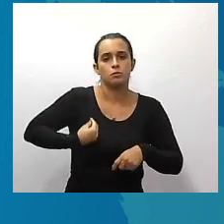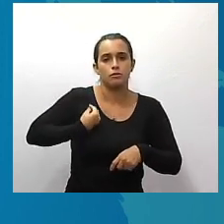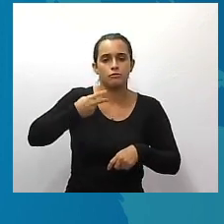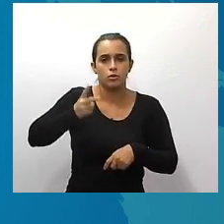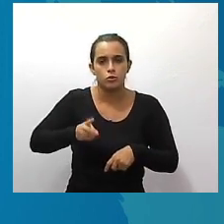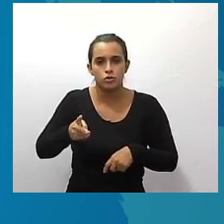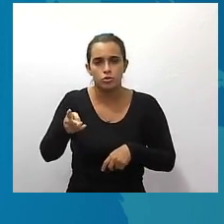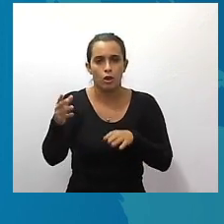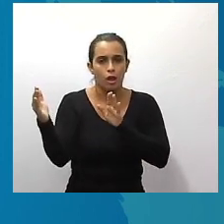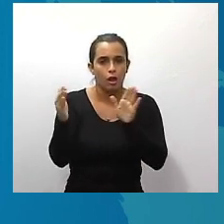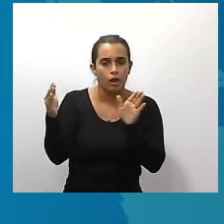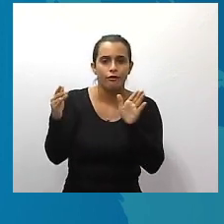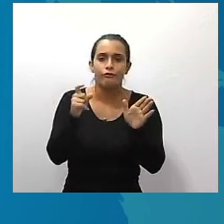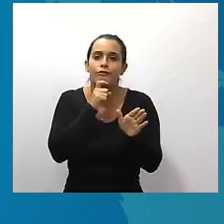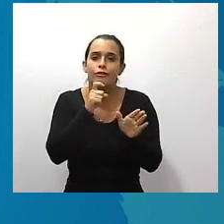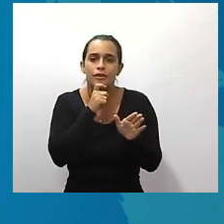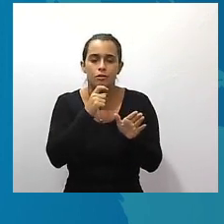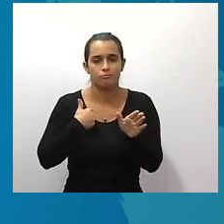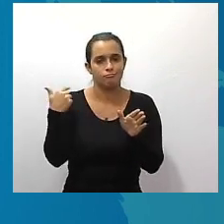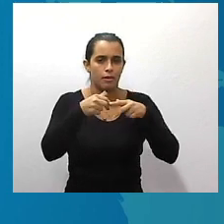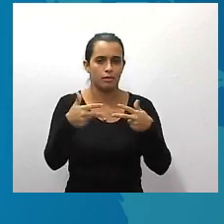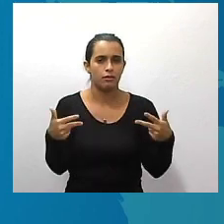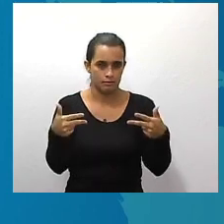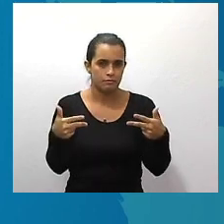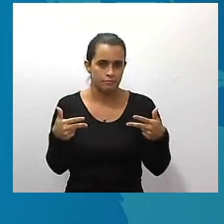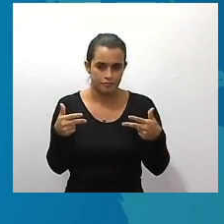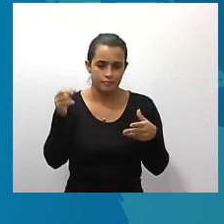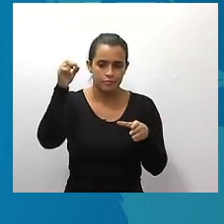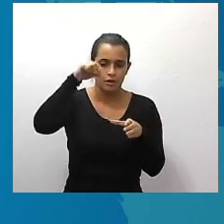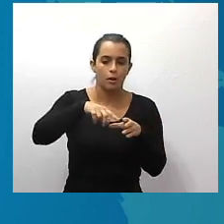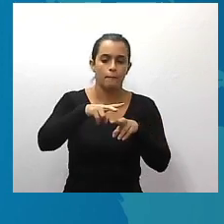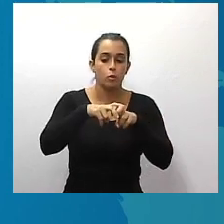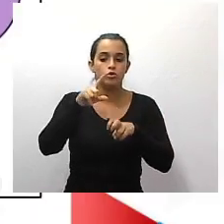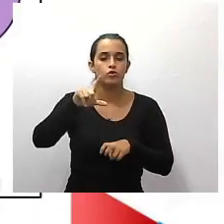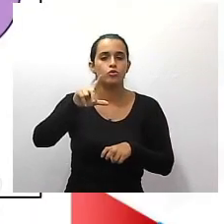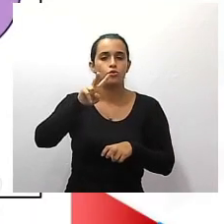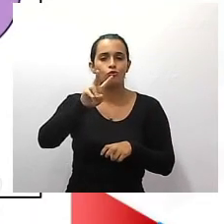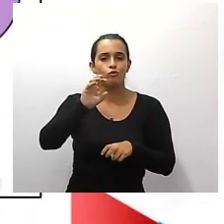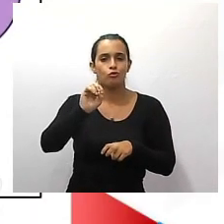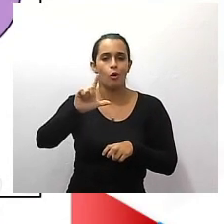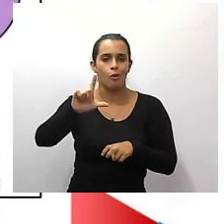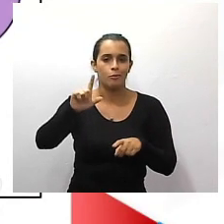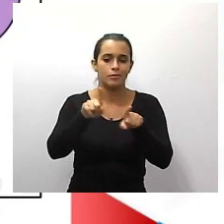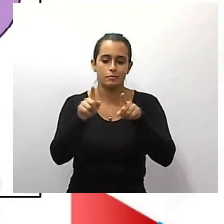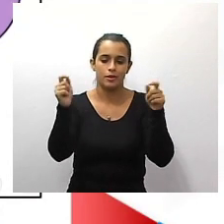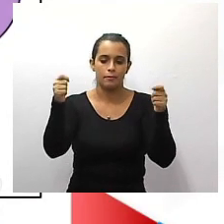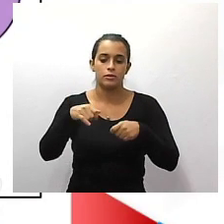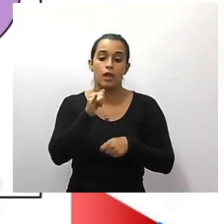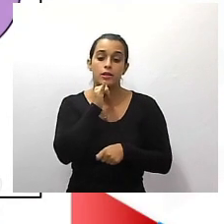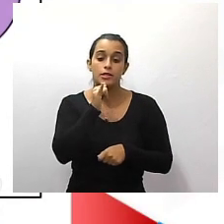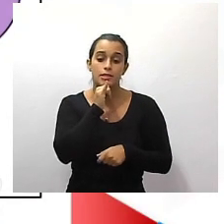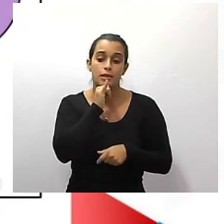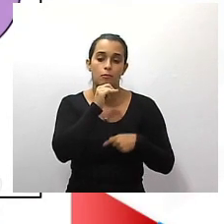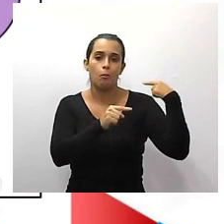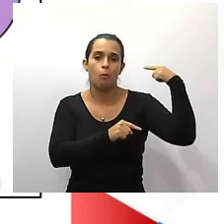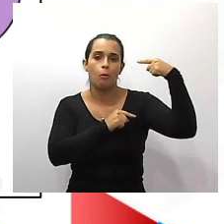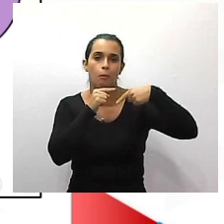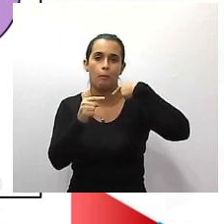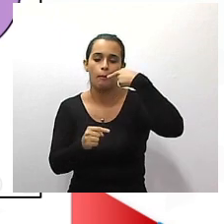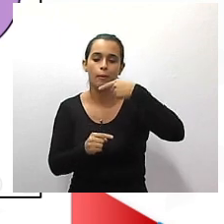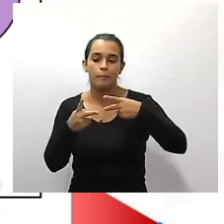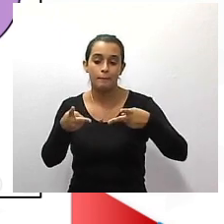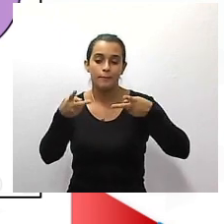Se uma planta nasce mais rápido que a outra, ela vai inibir o tamanho da outra, então minha produção vai cair. Então eu tenho que saber a distância